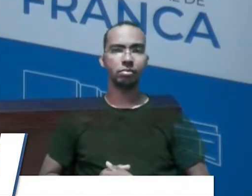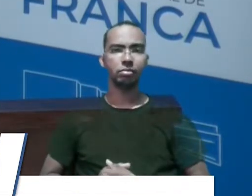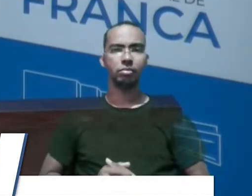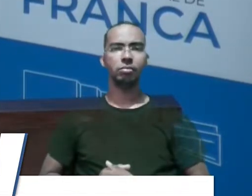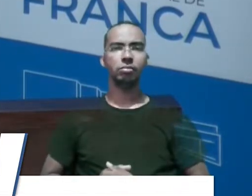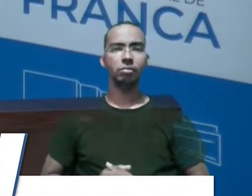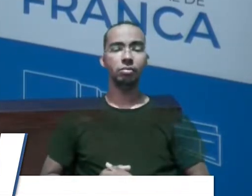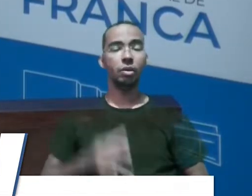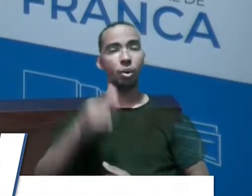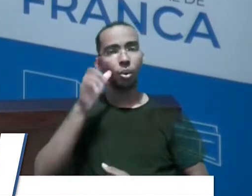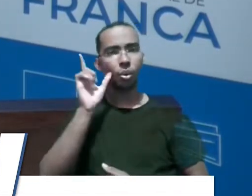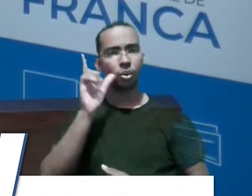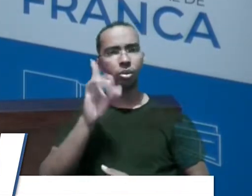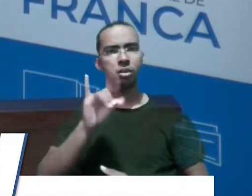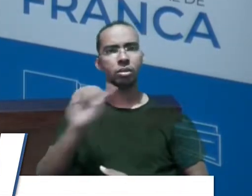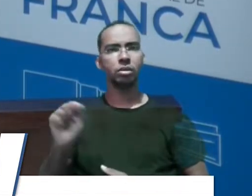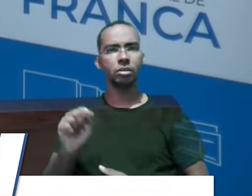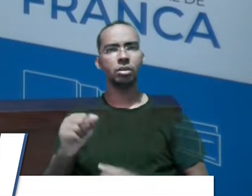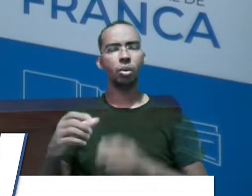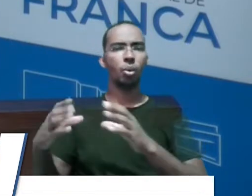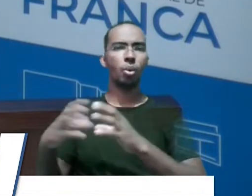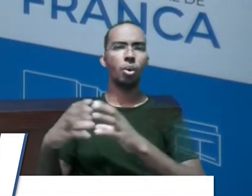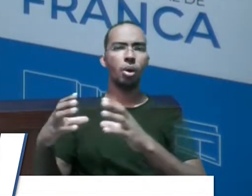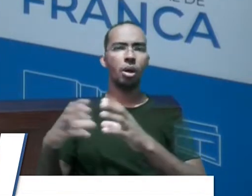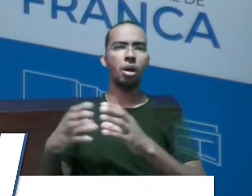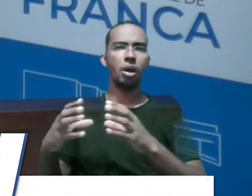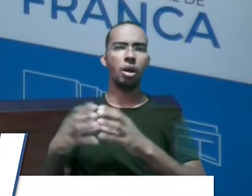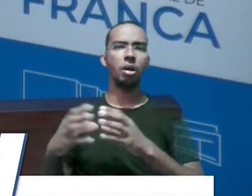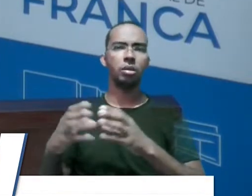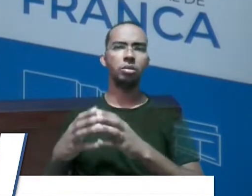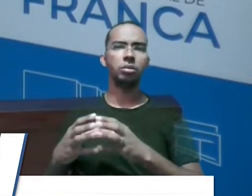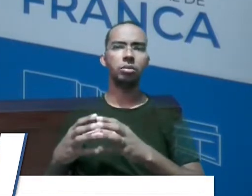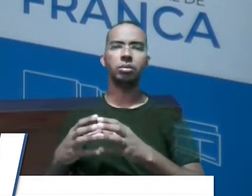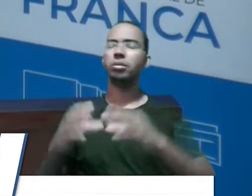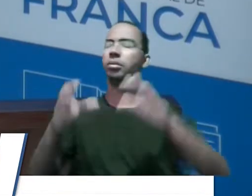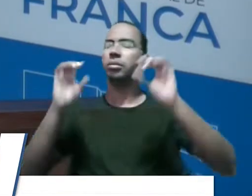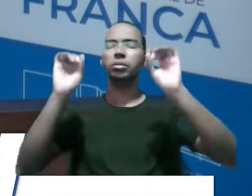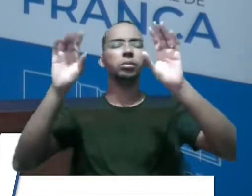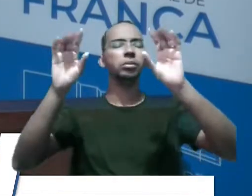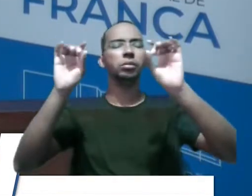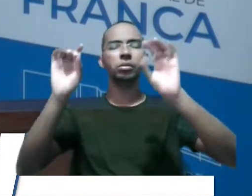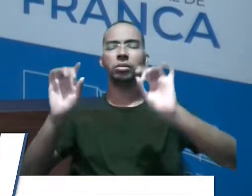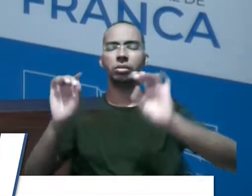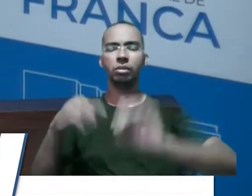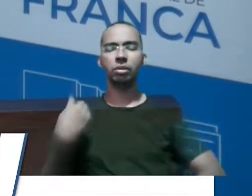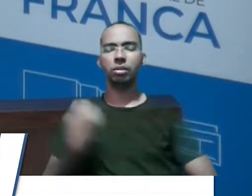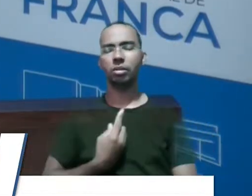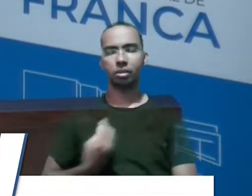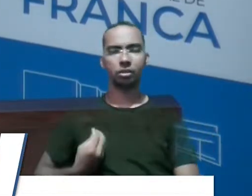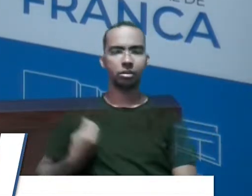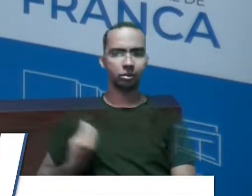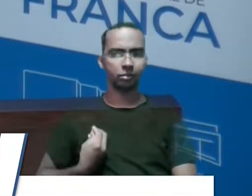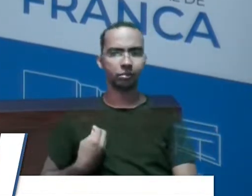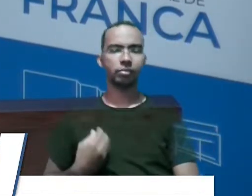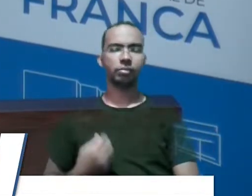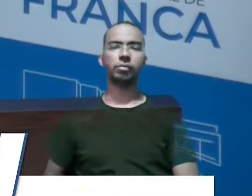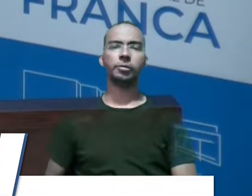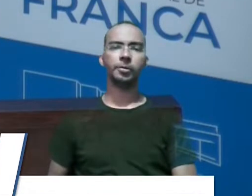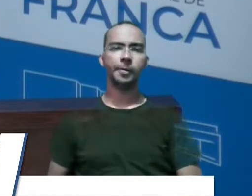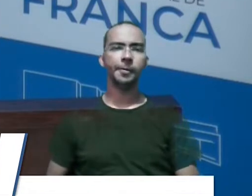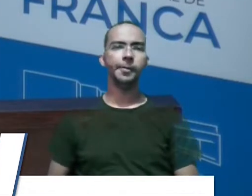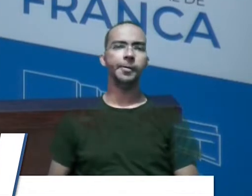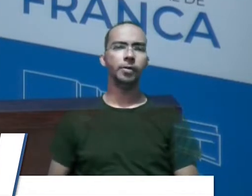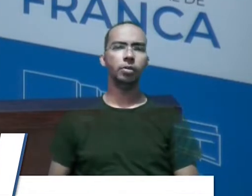Ontem foi dia de uma categoria essencial na vida de todos nós, e que